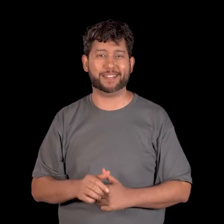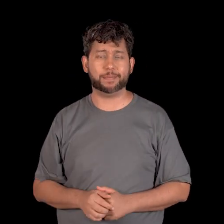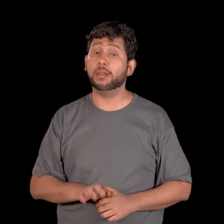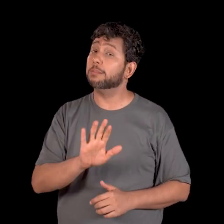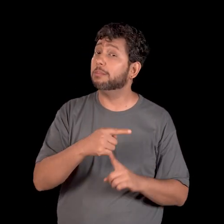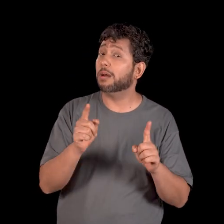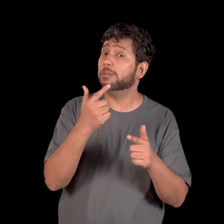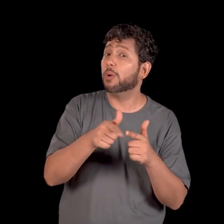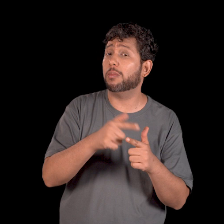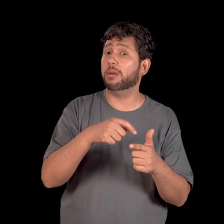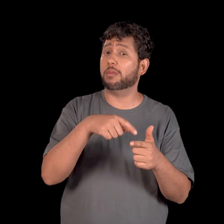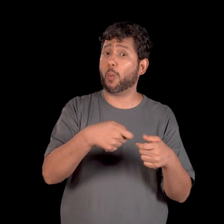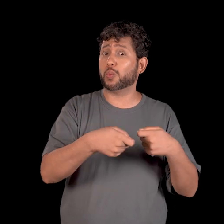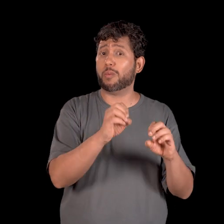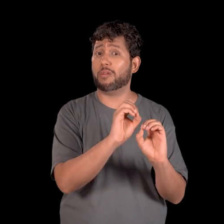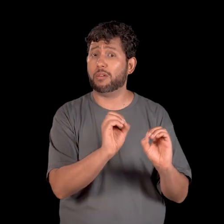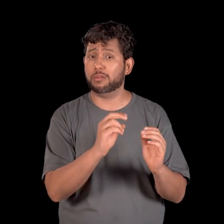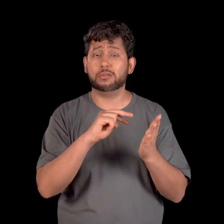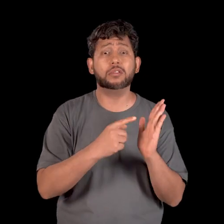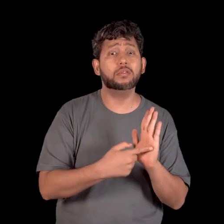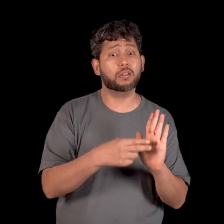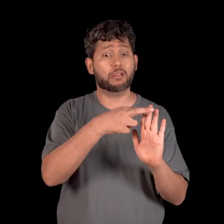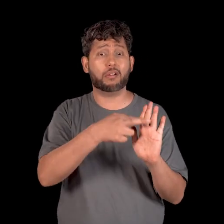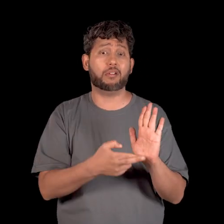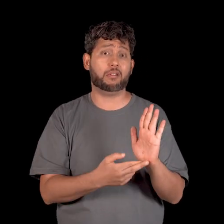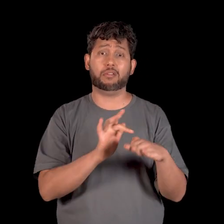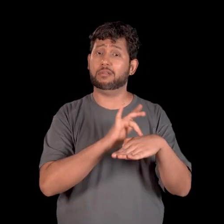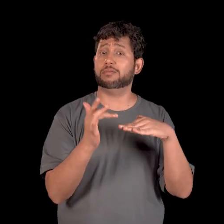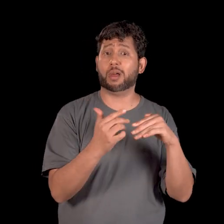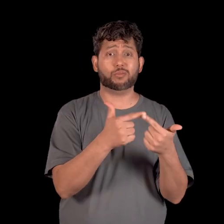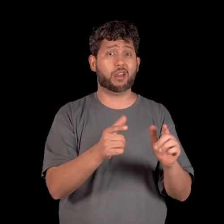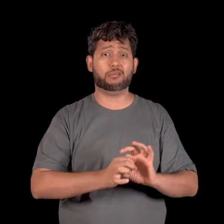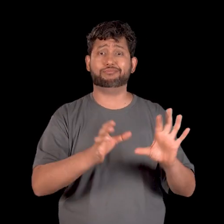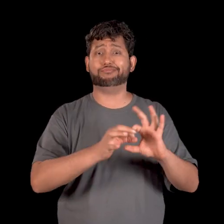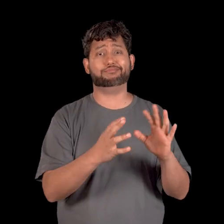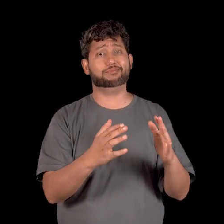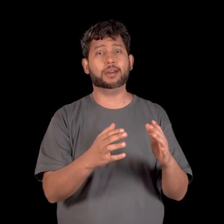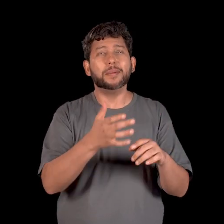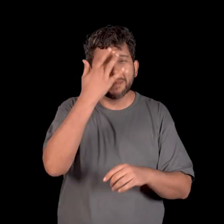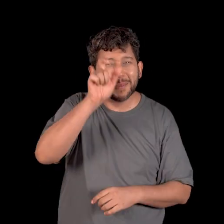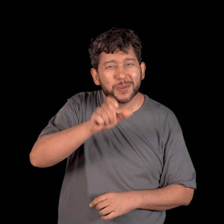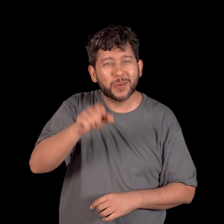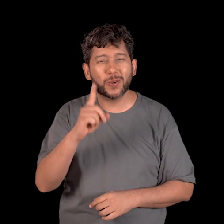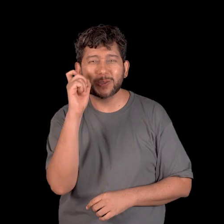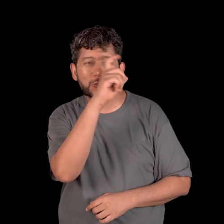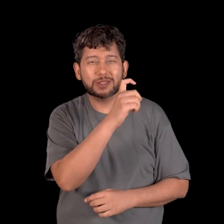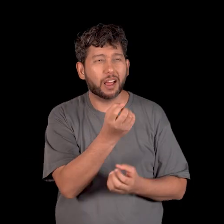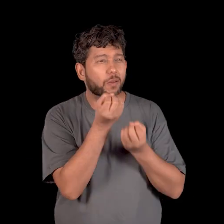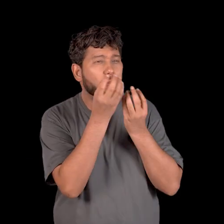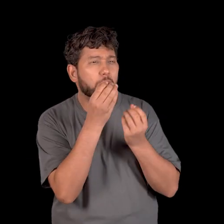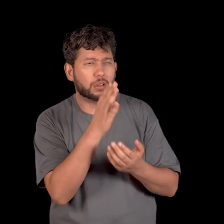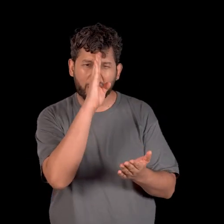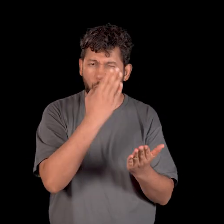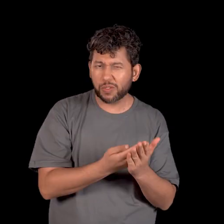moderno. Um dos maiores problemas desse ativismo virtual sem nenhum controle é a falta de regulação das redes sociais, e